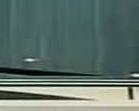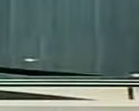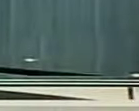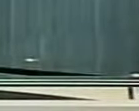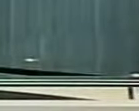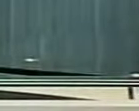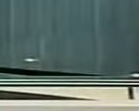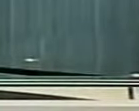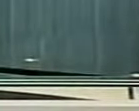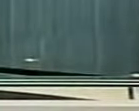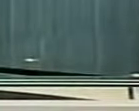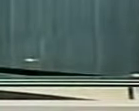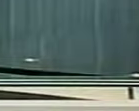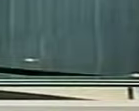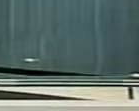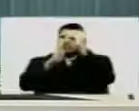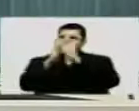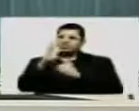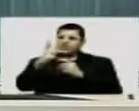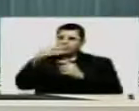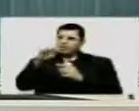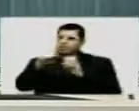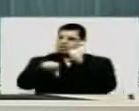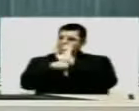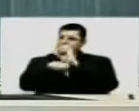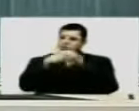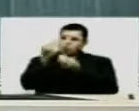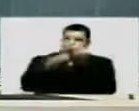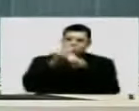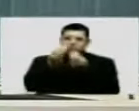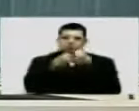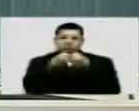para inscrever uma empresa na dívida pública do estado?